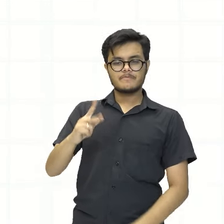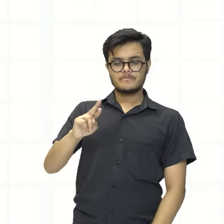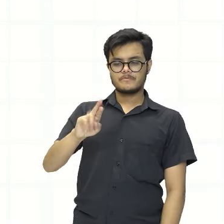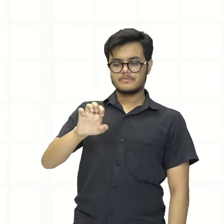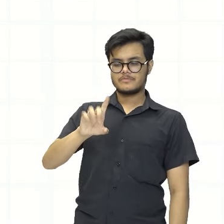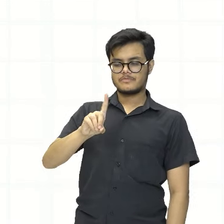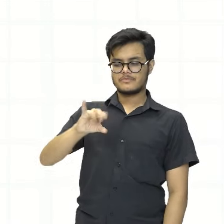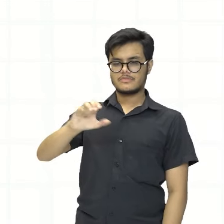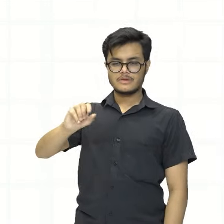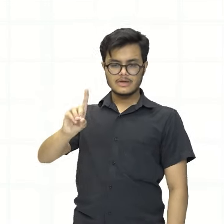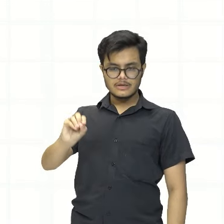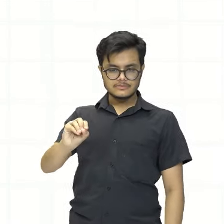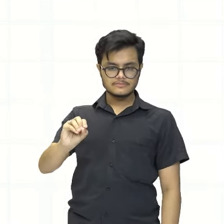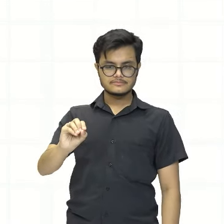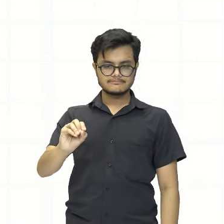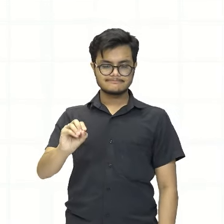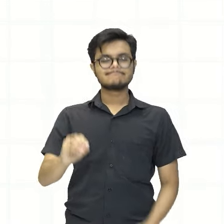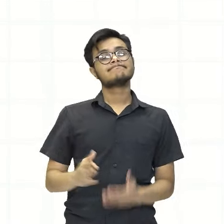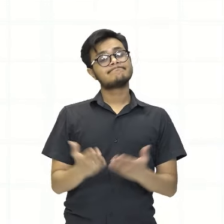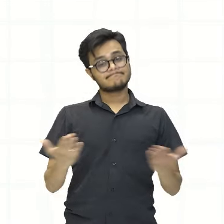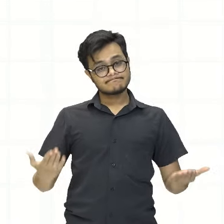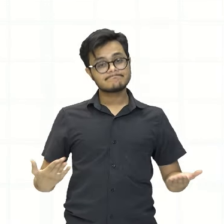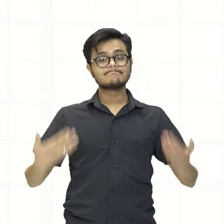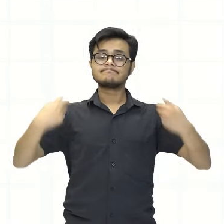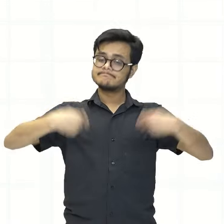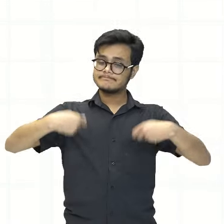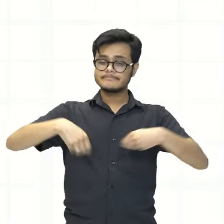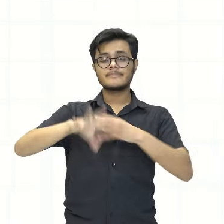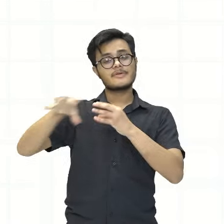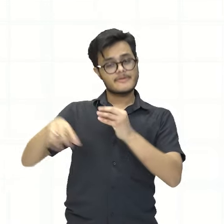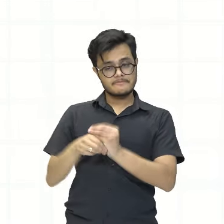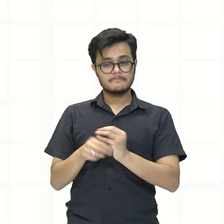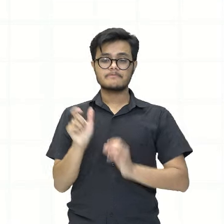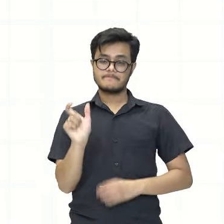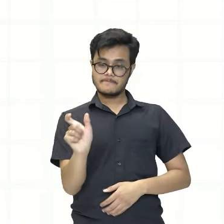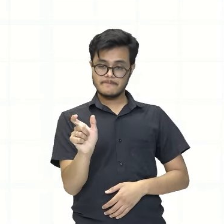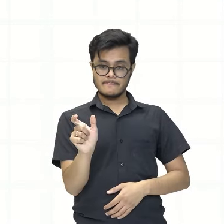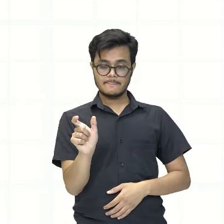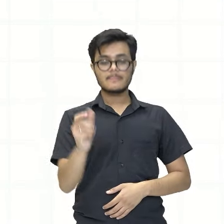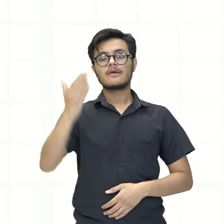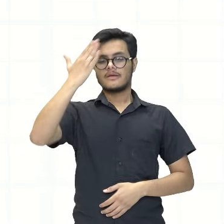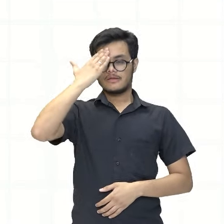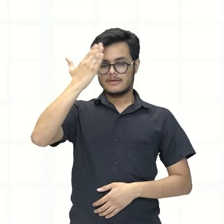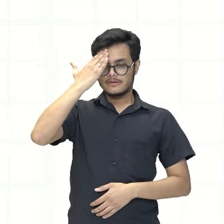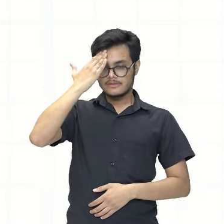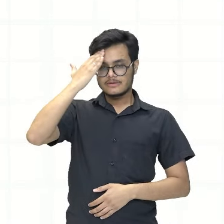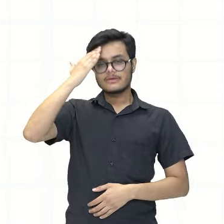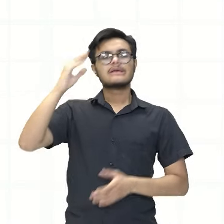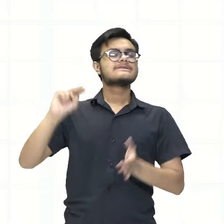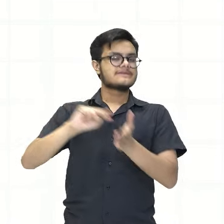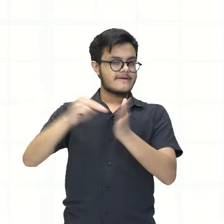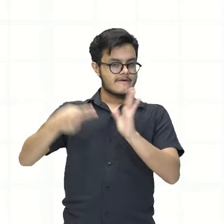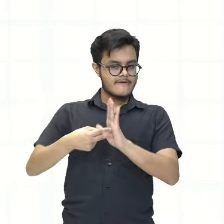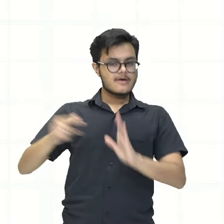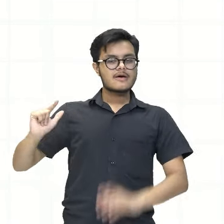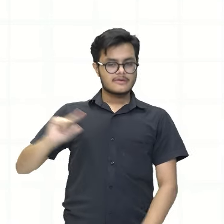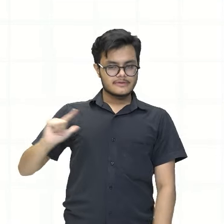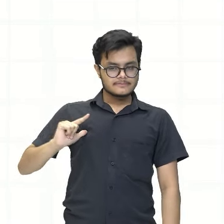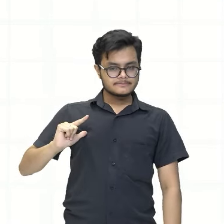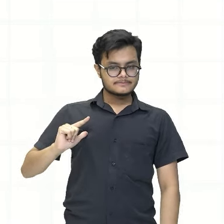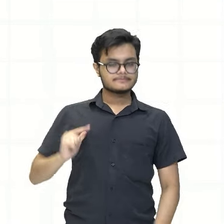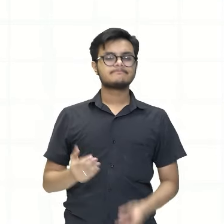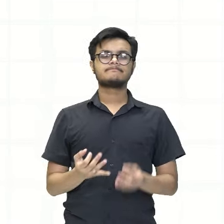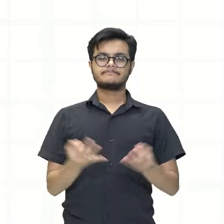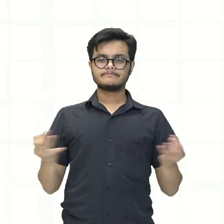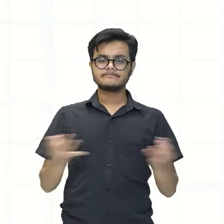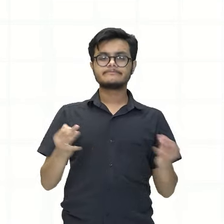predicado e como esse verbo precisa é esse verbo de ação né a gente já sabe que é um verbo significativo então eu já posso dizer também que o meu